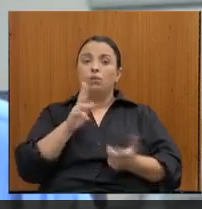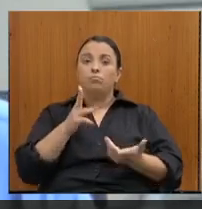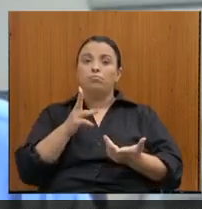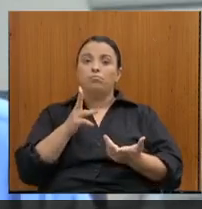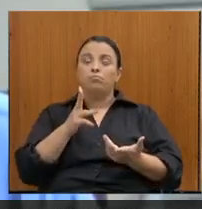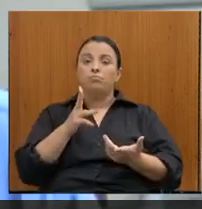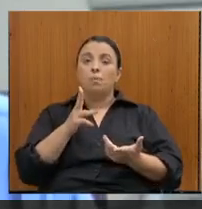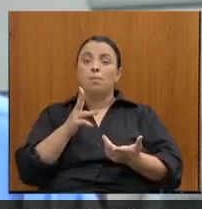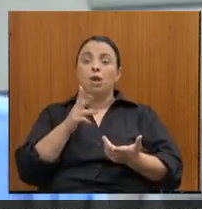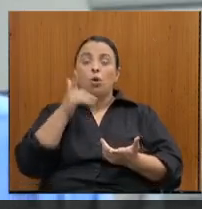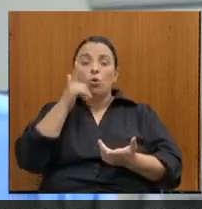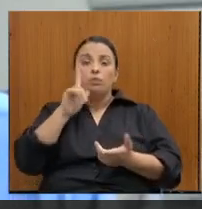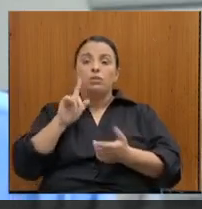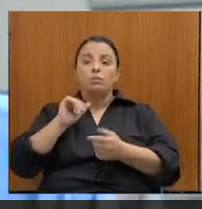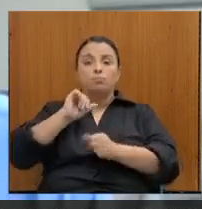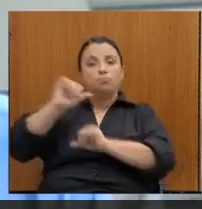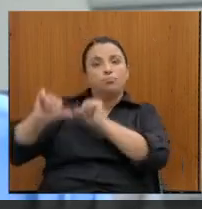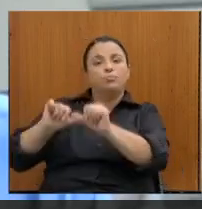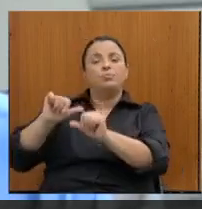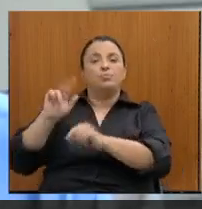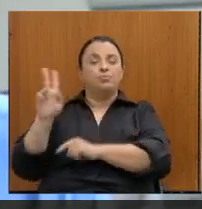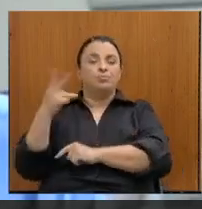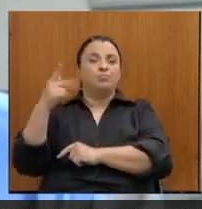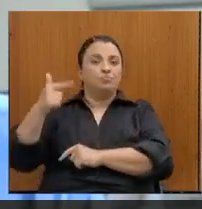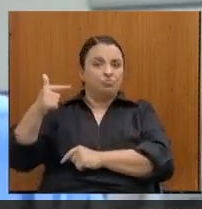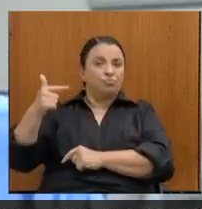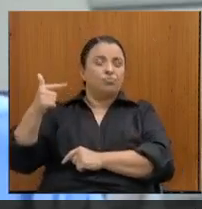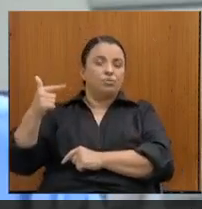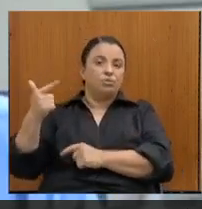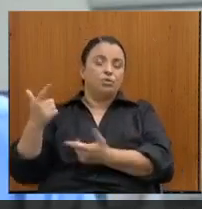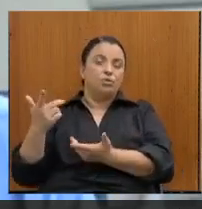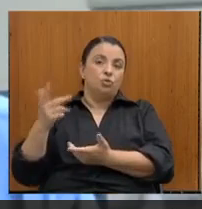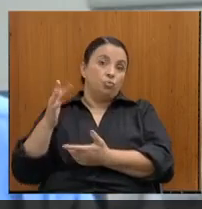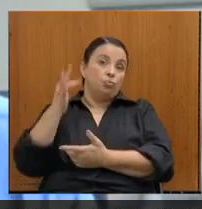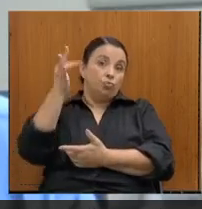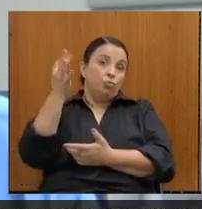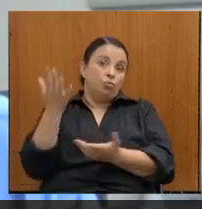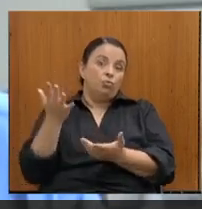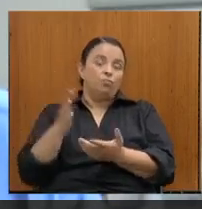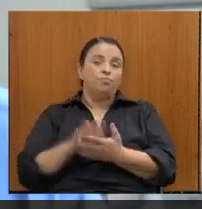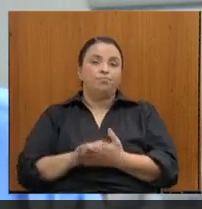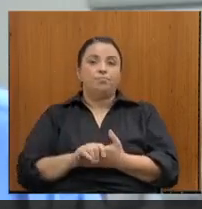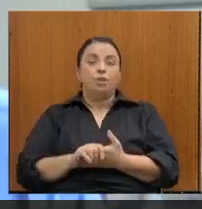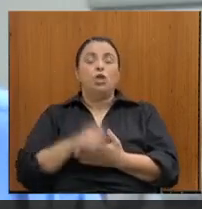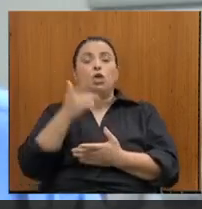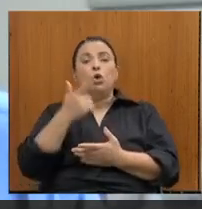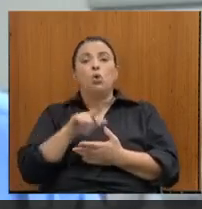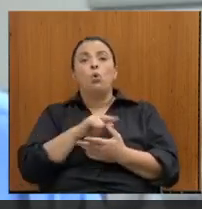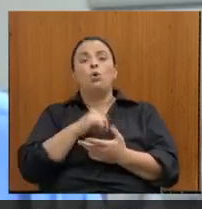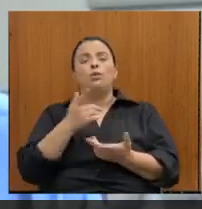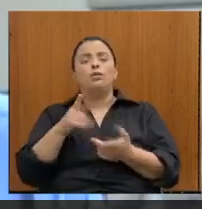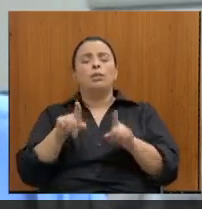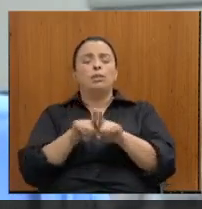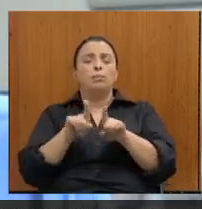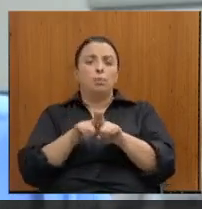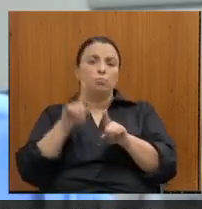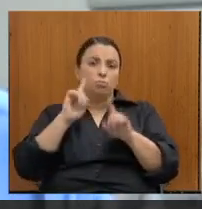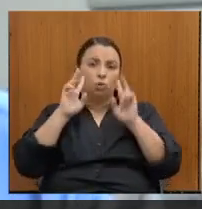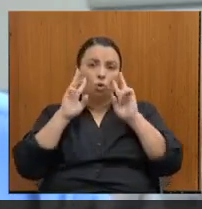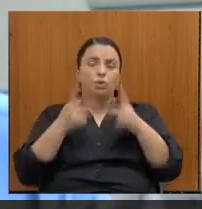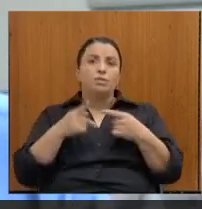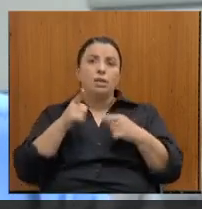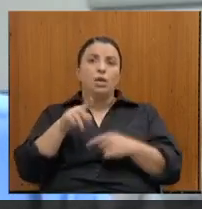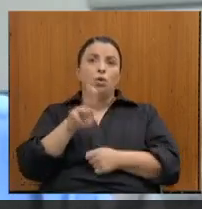hidrogênio Para o Futuro assim como eu tenho que reconhecer ou com esse tempo foi citado é a tanto a utilização